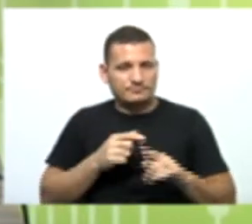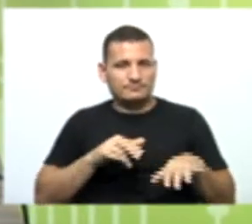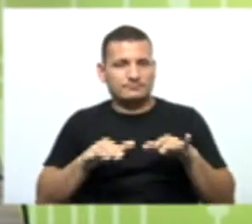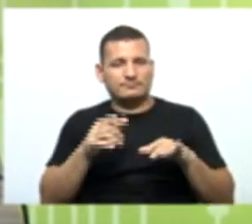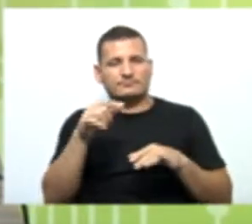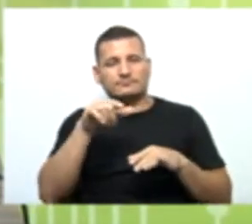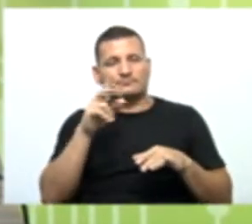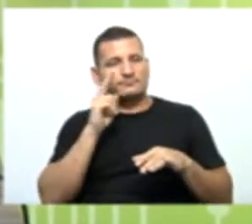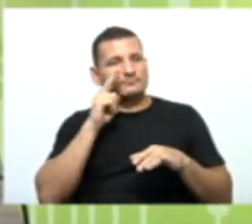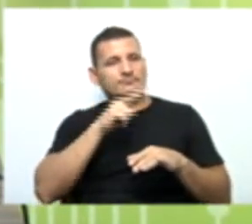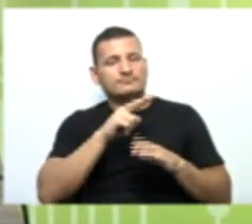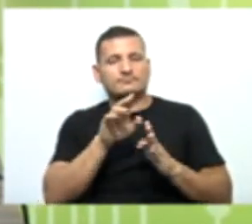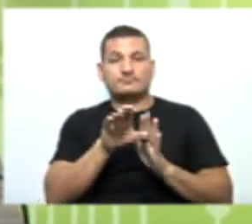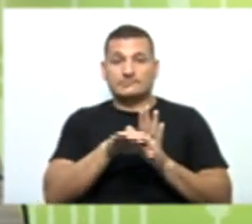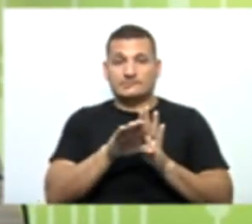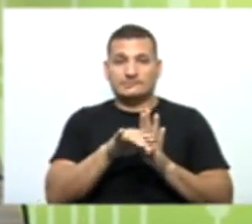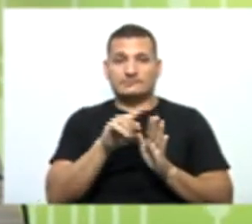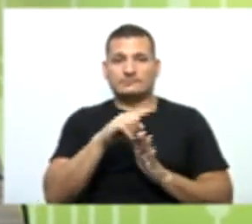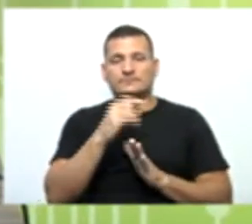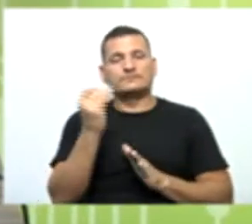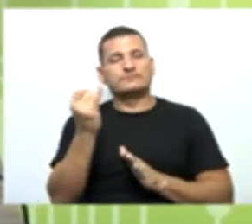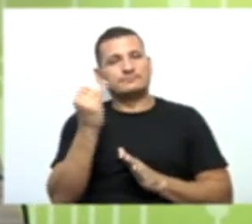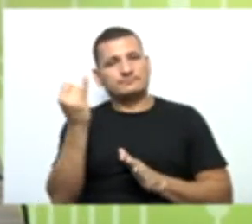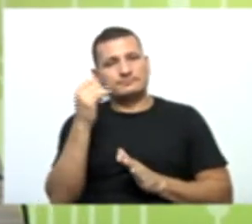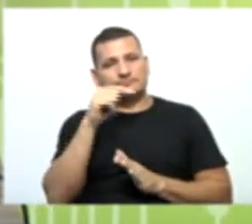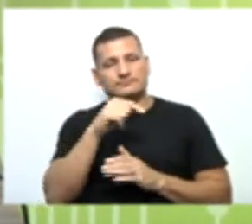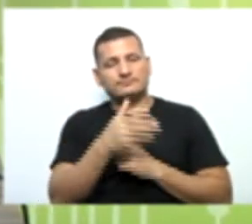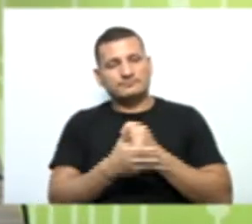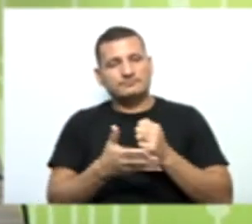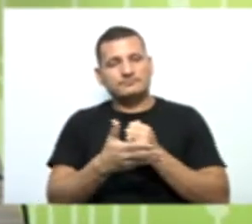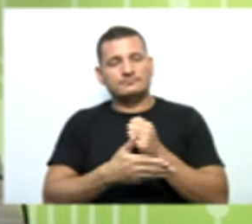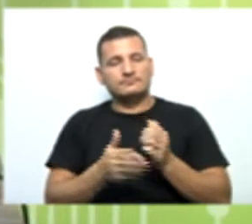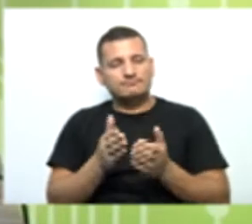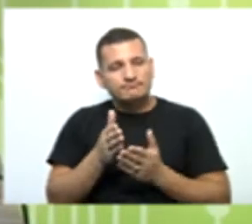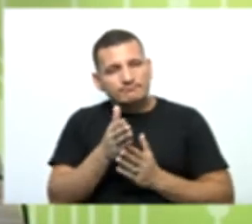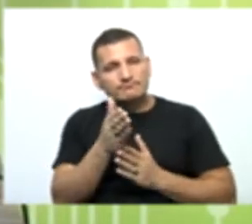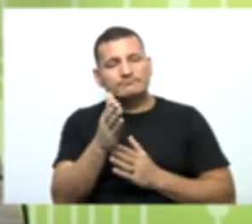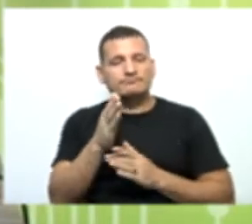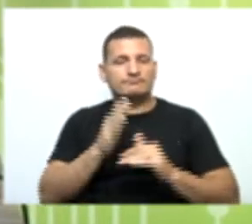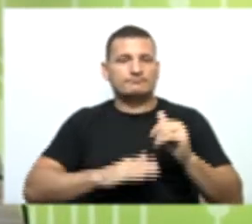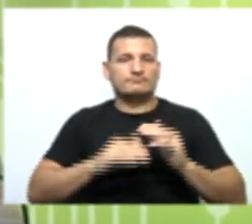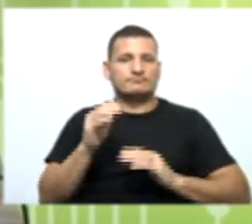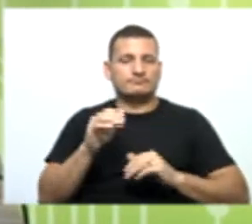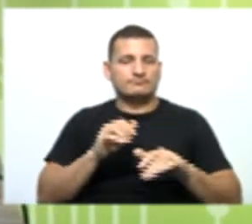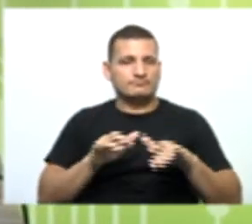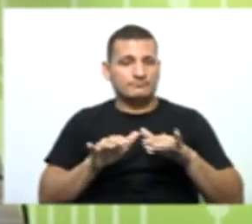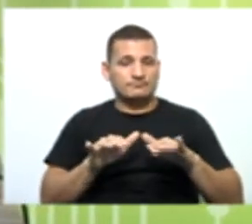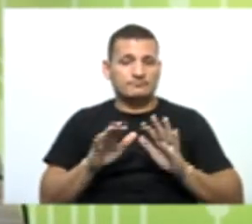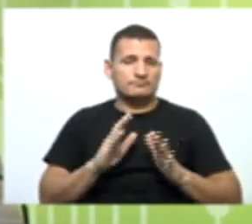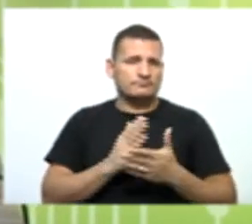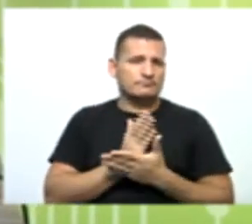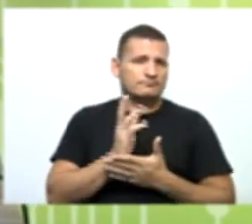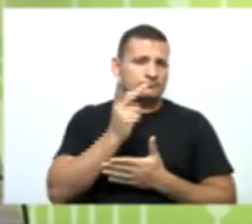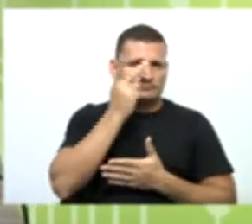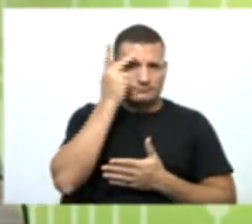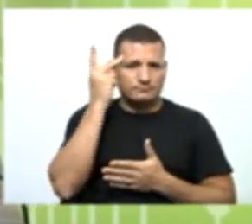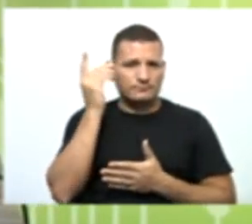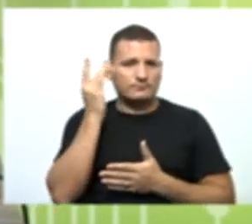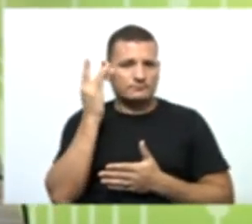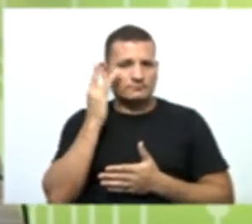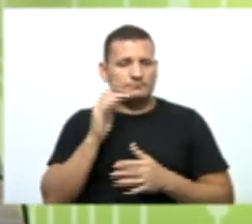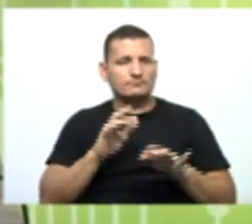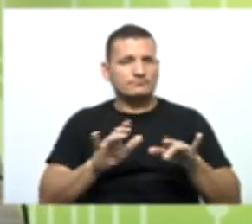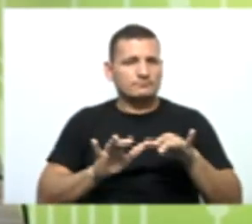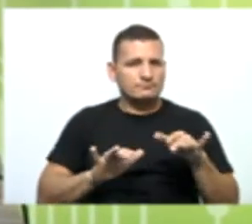viram conceitos fundamentais para seguir na carreira da programação. Muitas pessoas acham que programar, que desenvolver